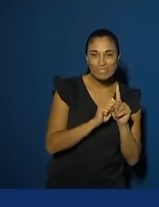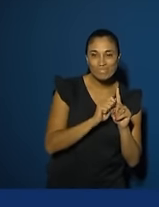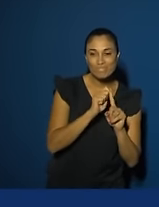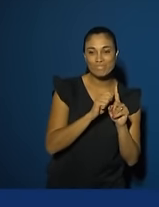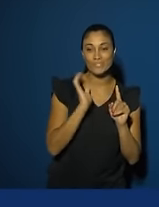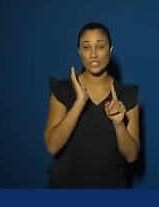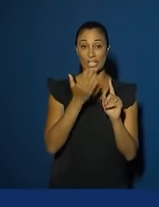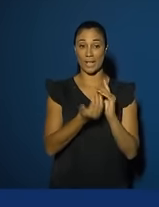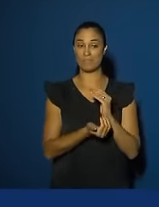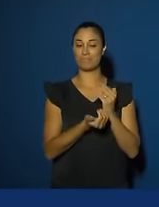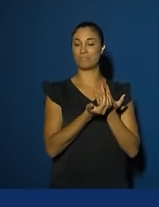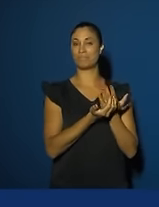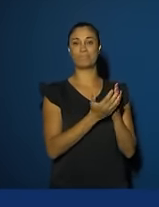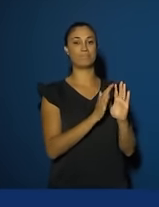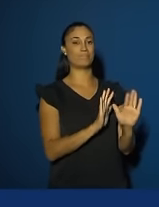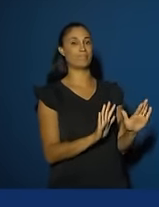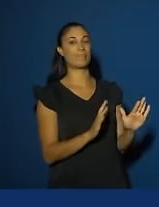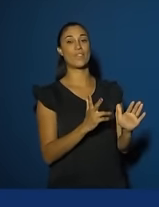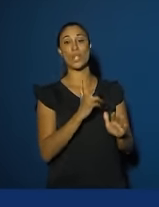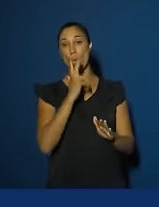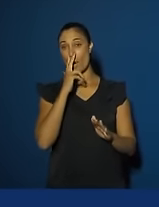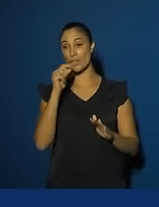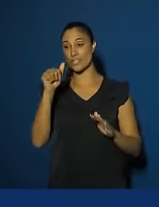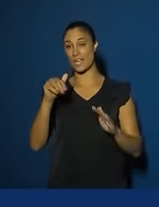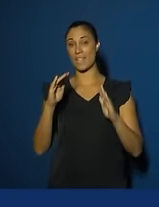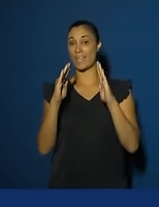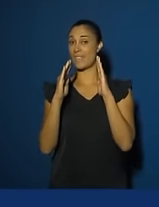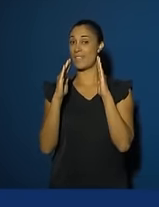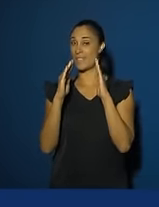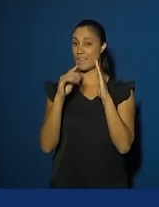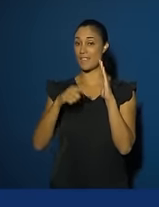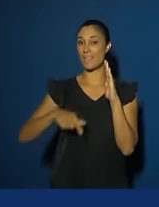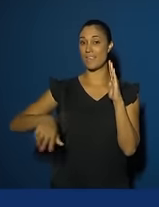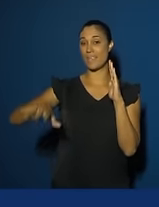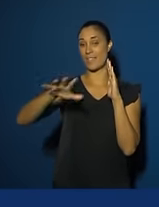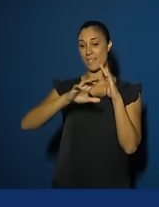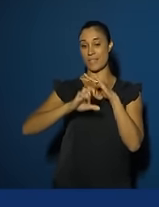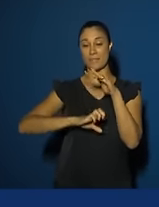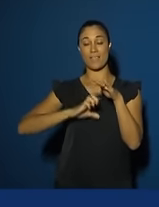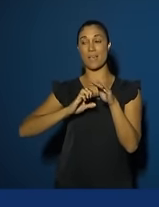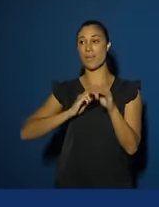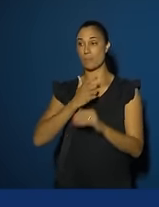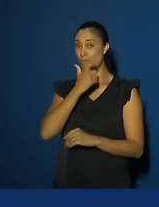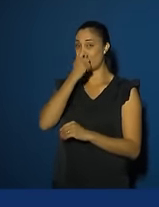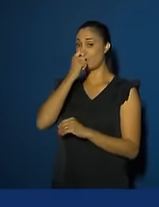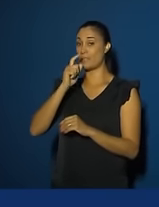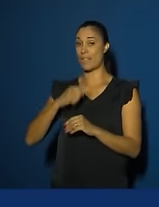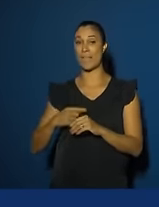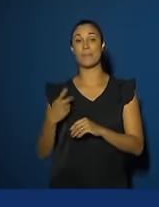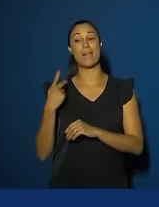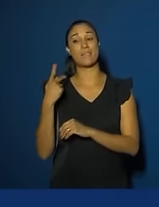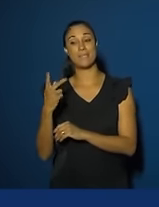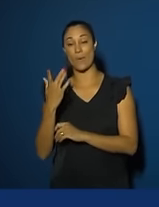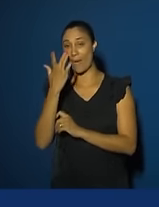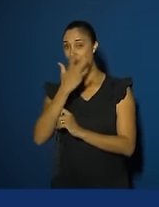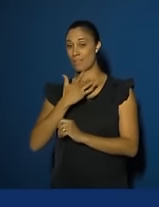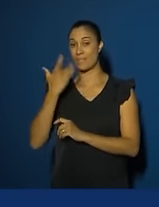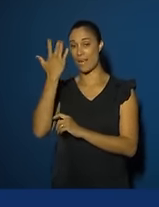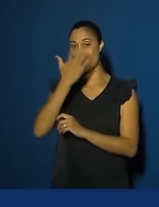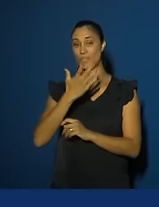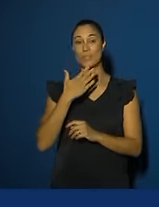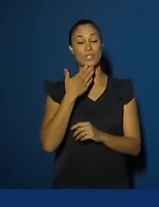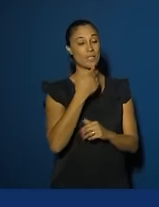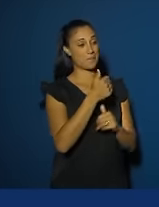passados e e eu acho que a casa cheia aqui Ministro é um sinal de prestígio muito mais CEU do que da nossa